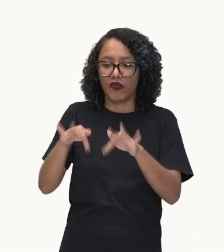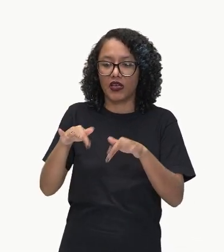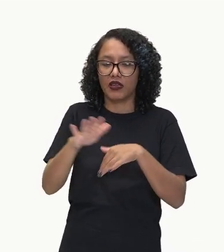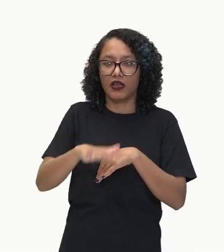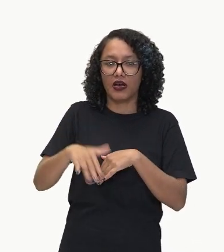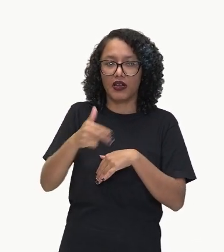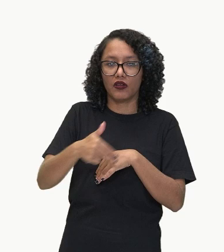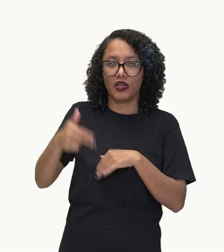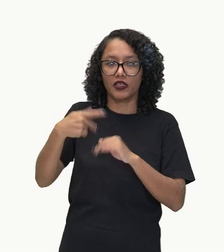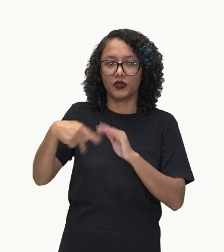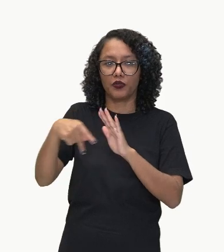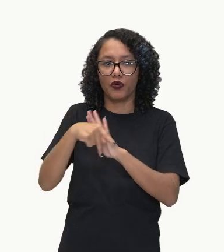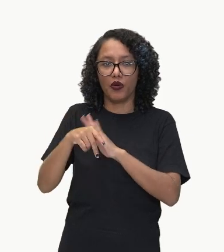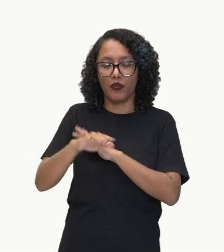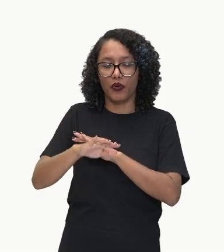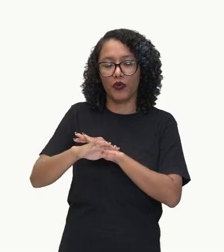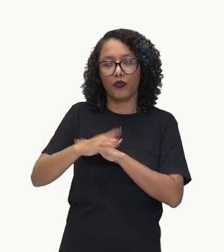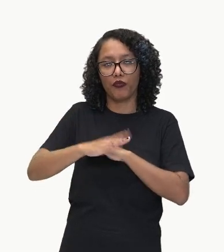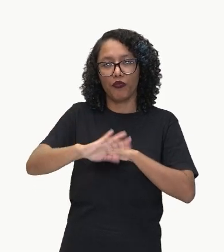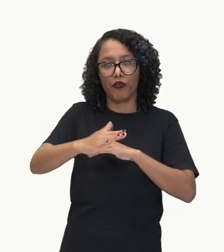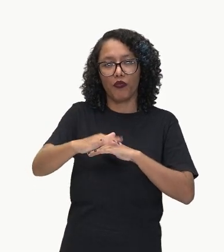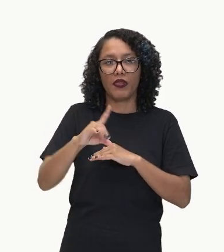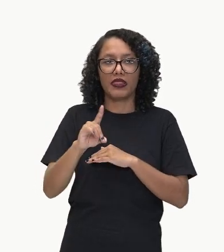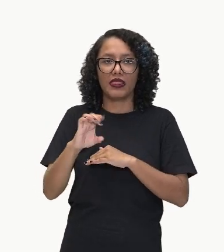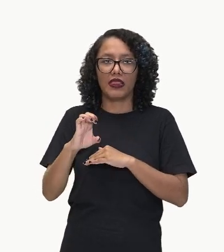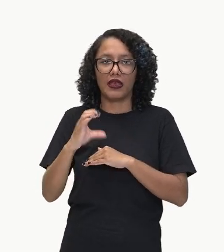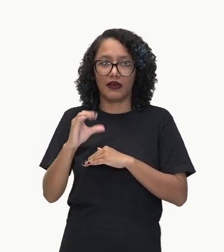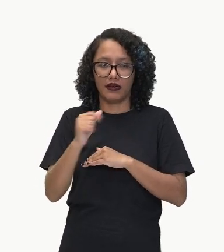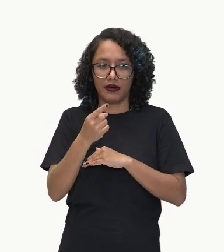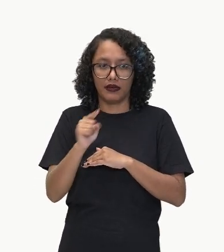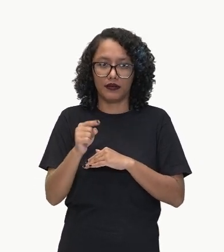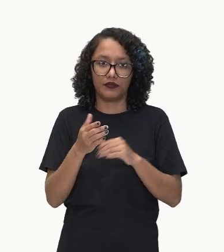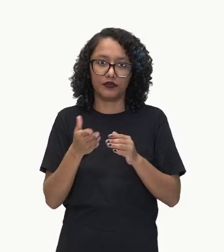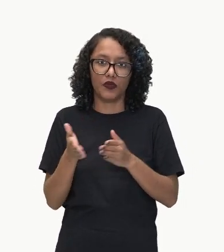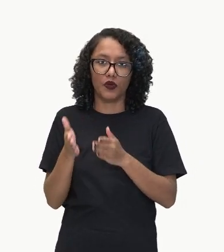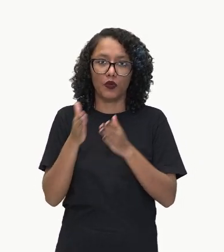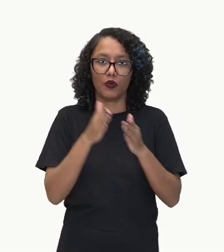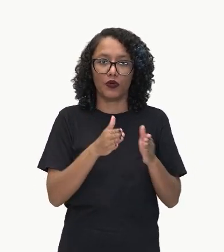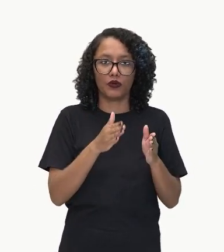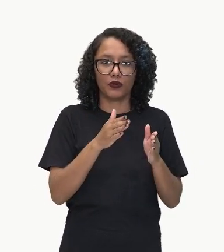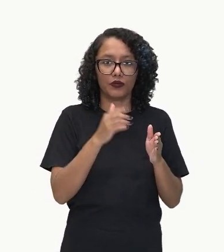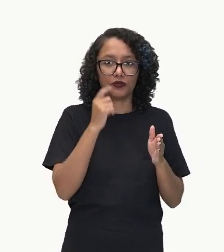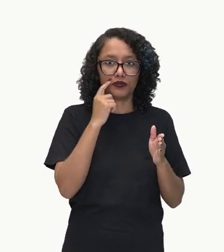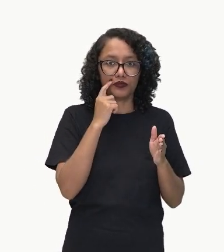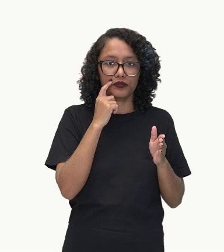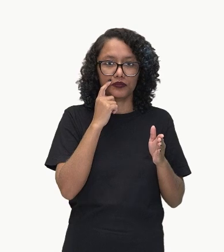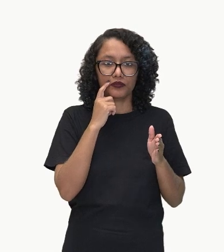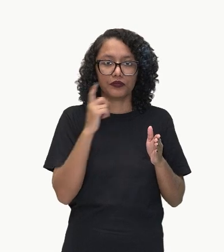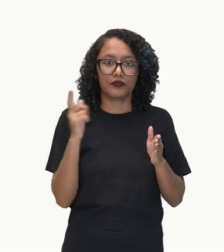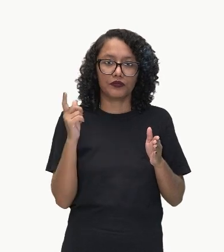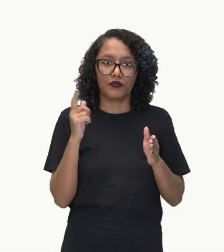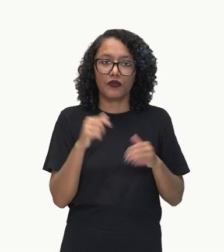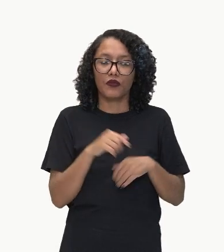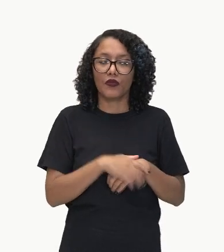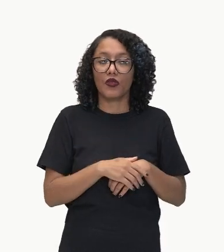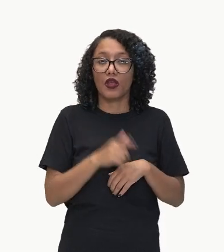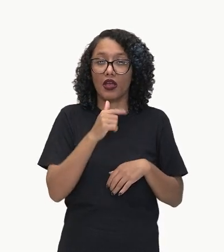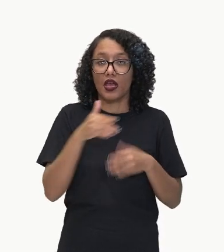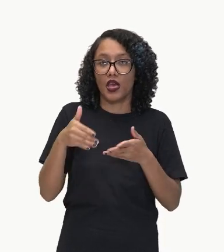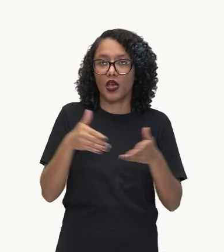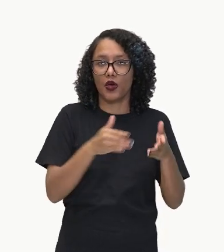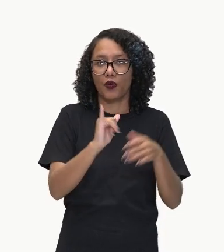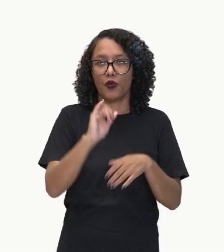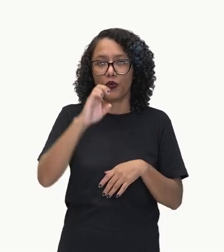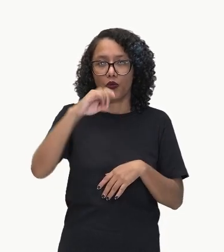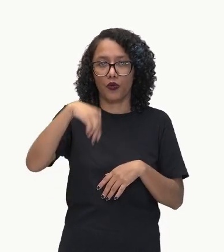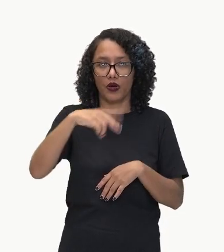Planalto Deccan, nordeste e leste do Planalto Deccan, e aqui nós vamos ter desse outro lado o rio Indo, que vai ali